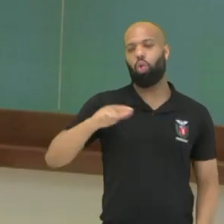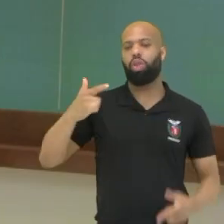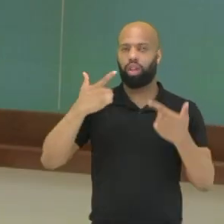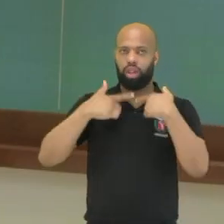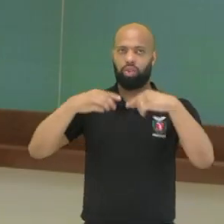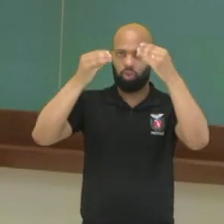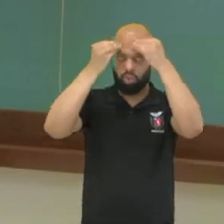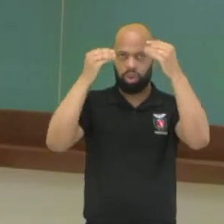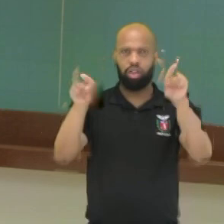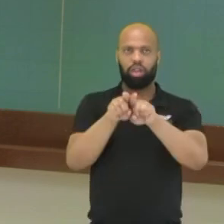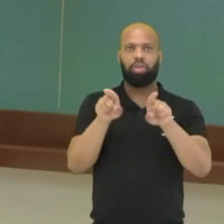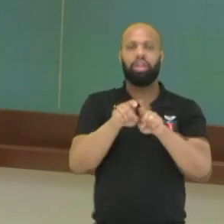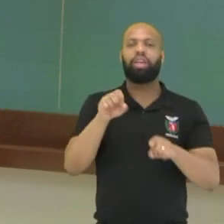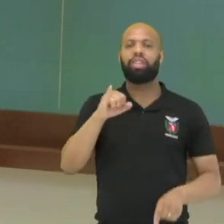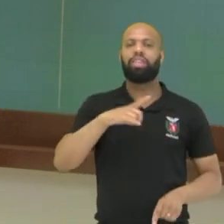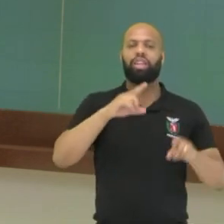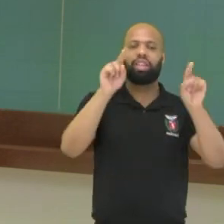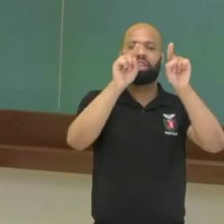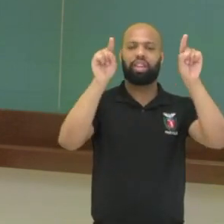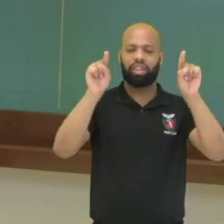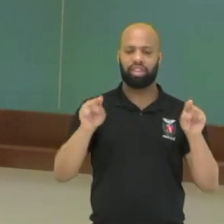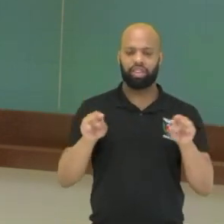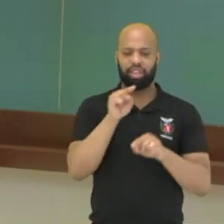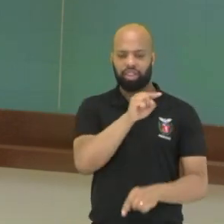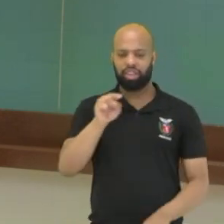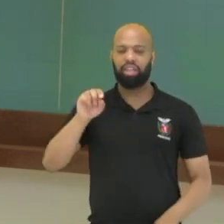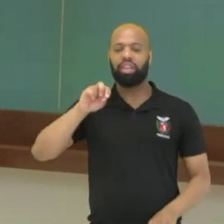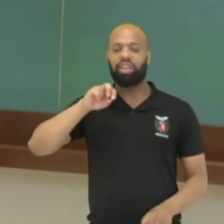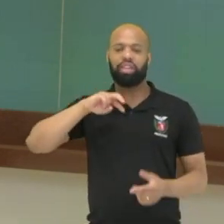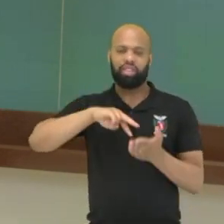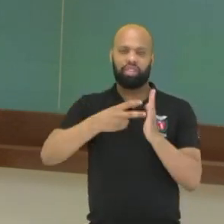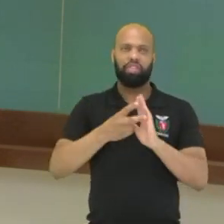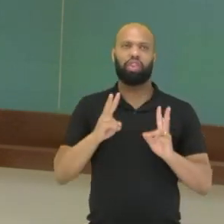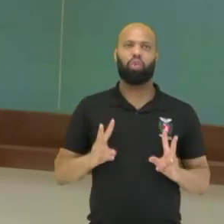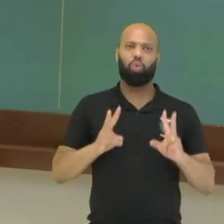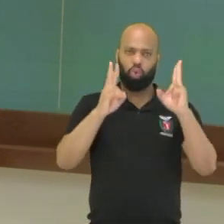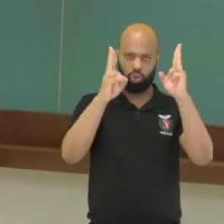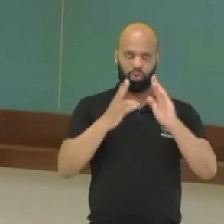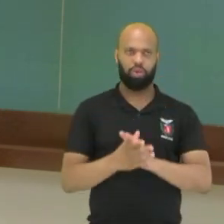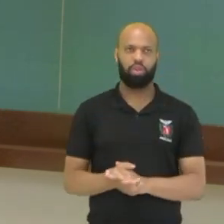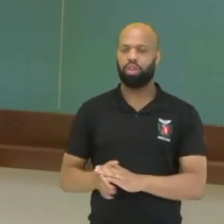aparecem as chaves e os 3 pontinhos é um fragmento.